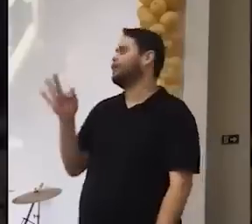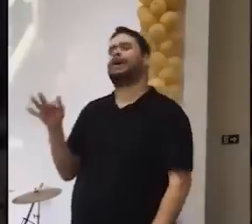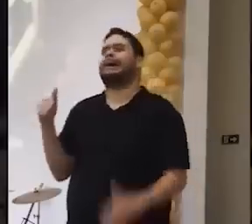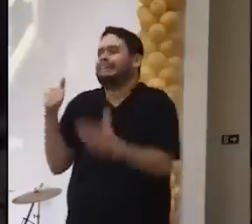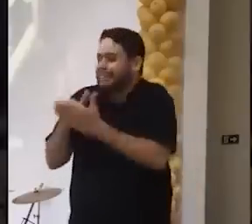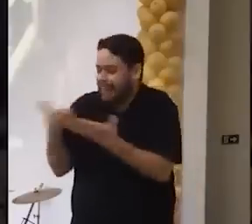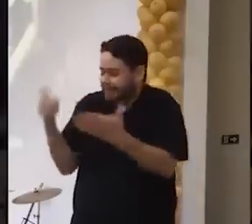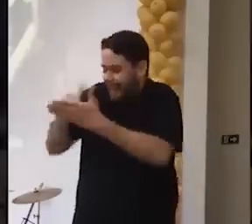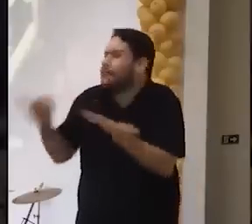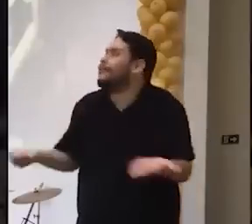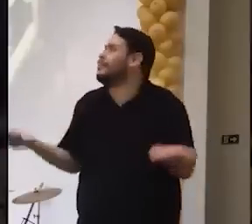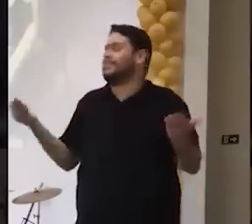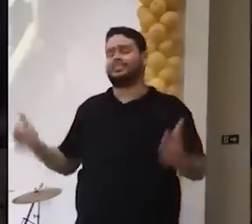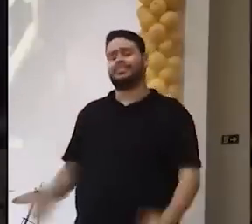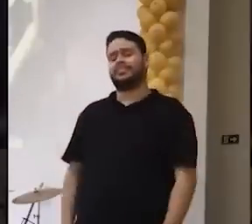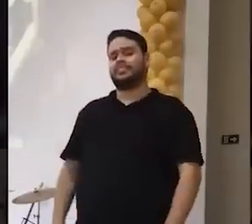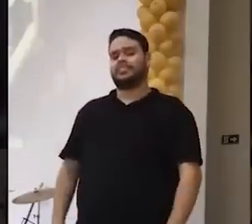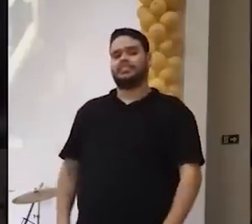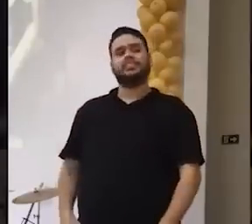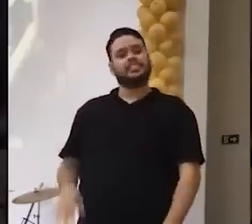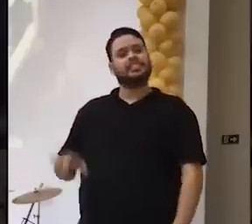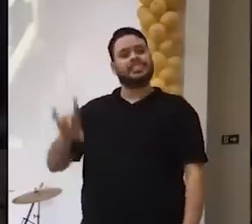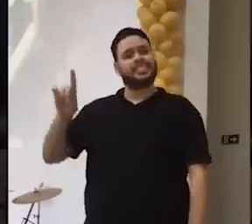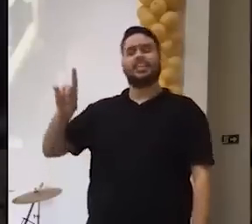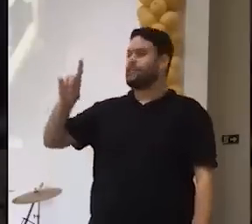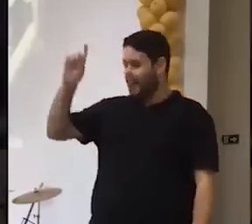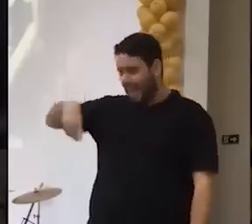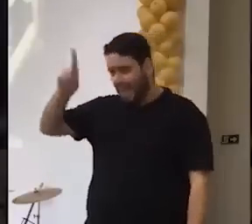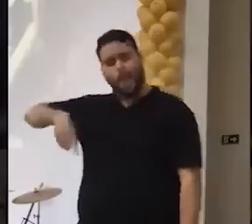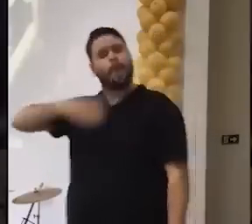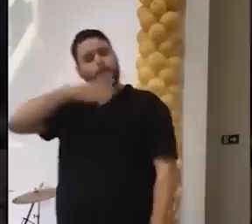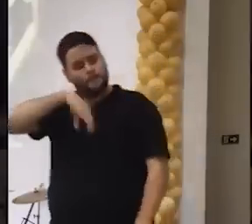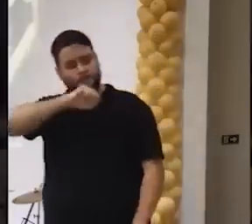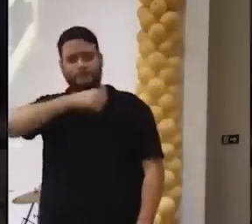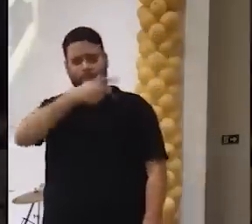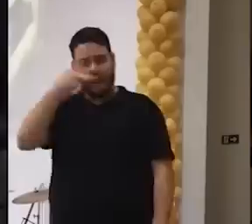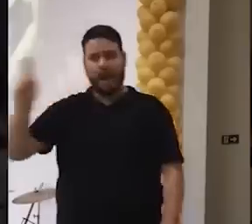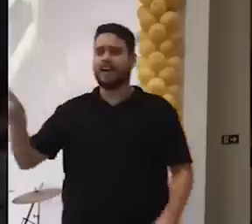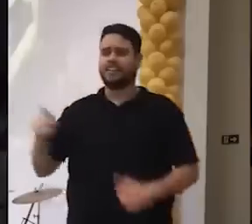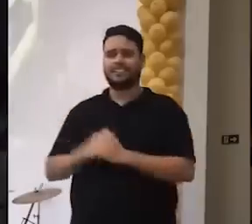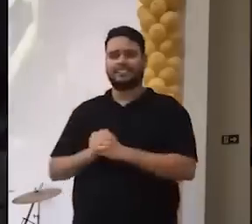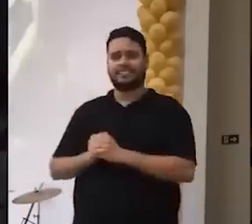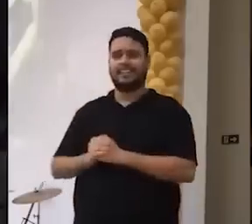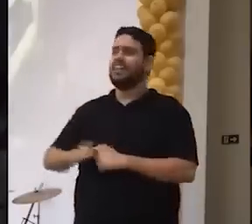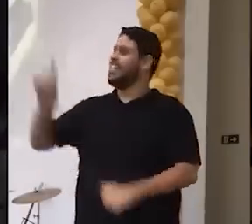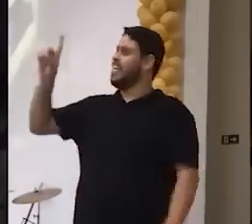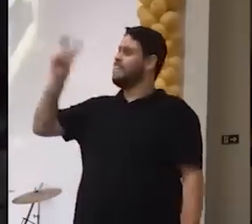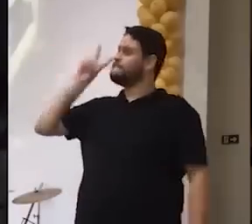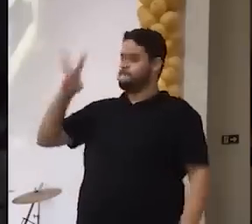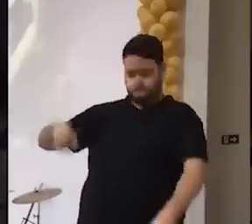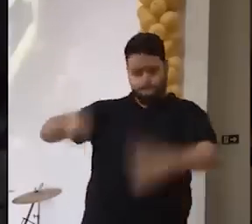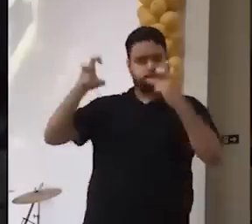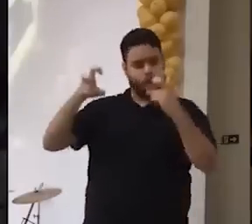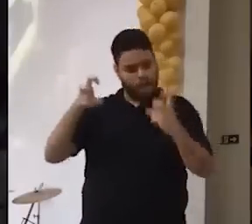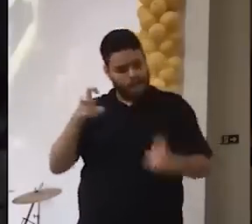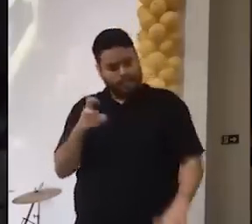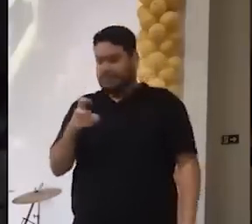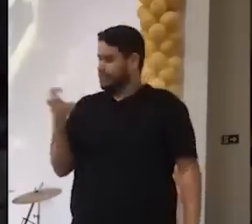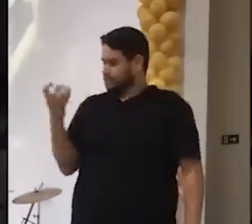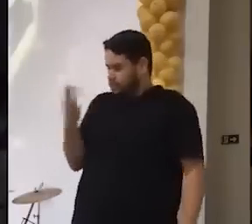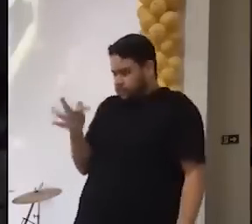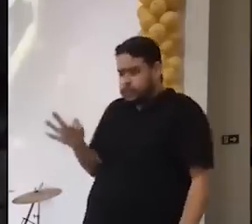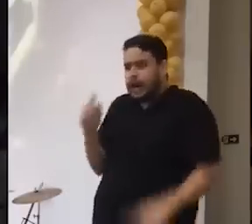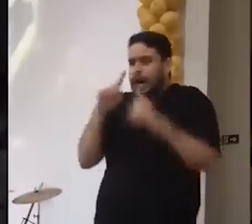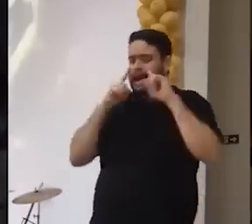até quando, Senhor? Ele é seu Pai, Ele vê a sua dor, Ele vê a sua lágrima, Ele vê os